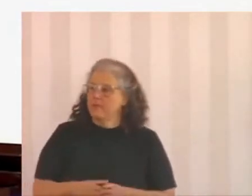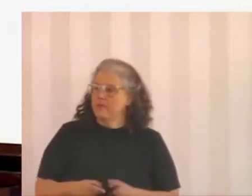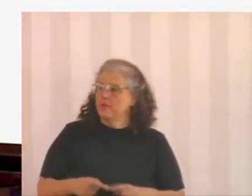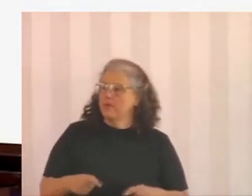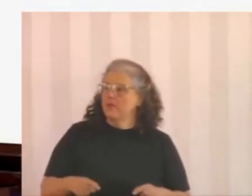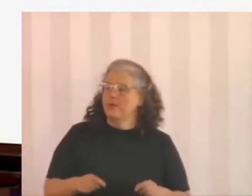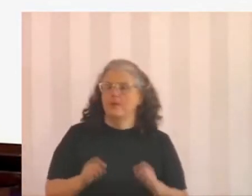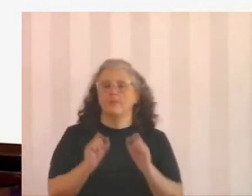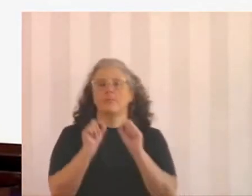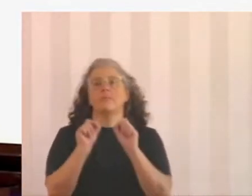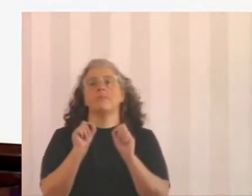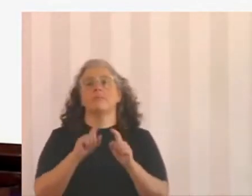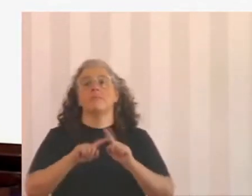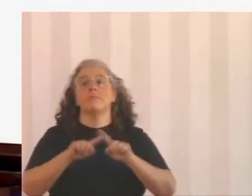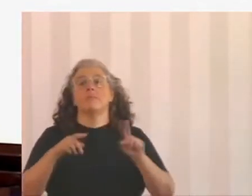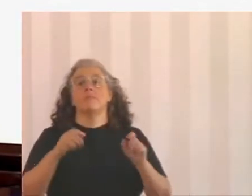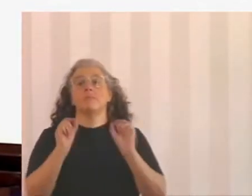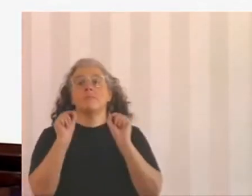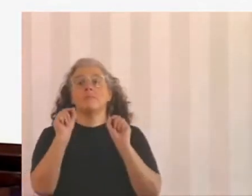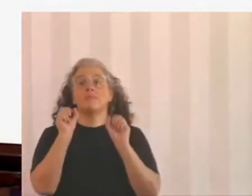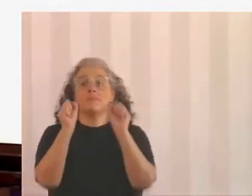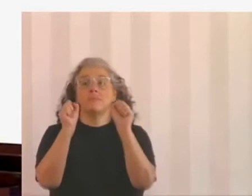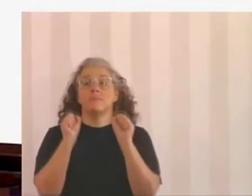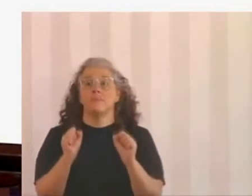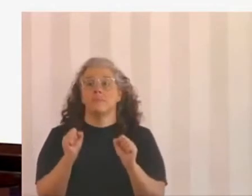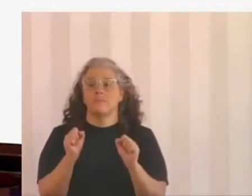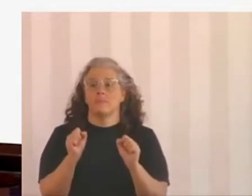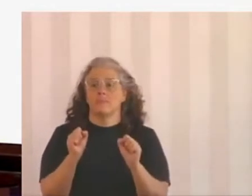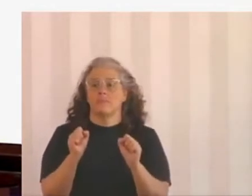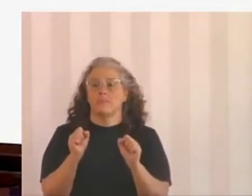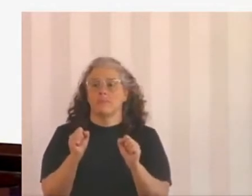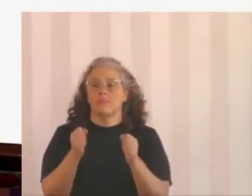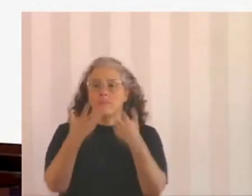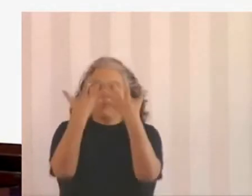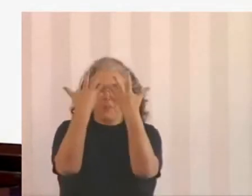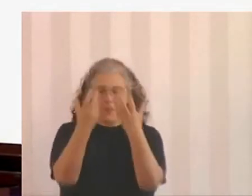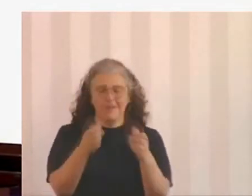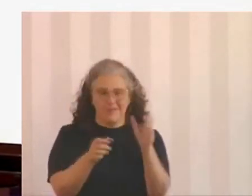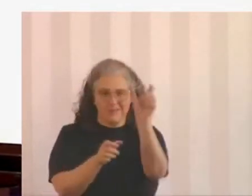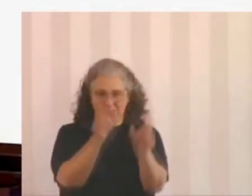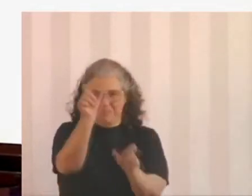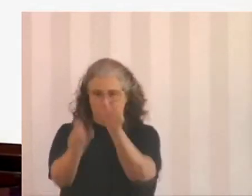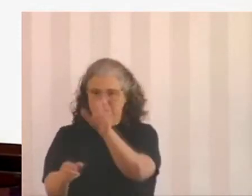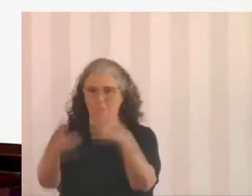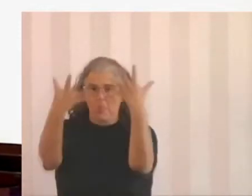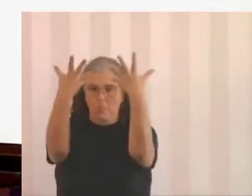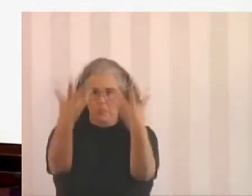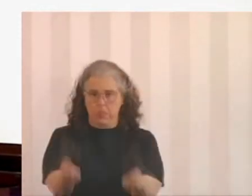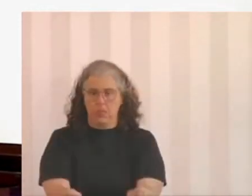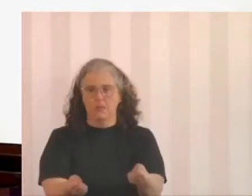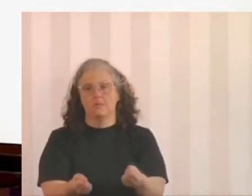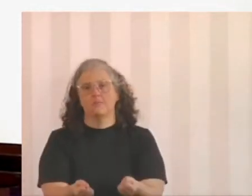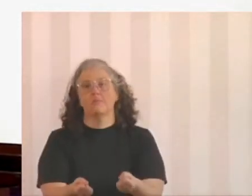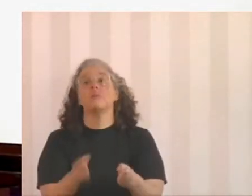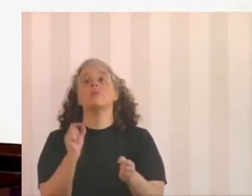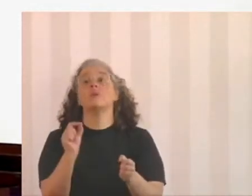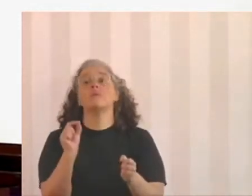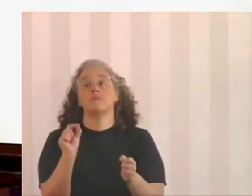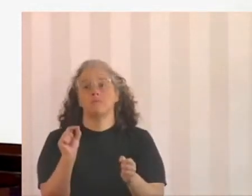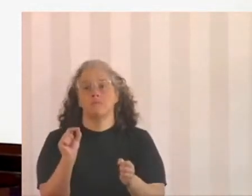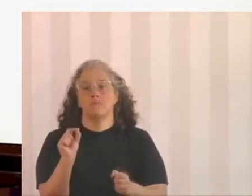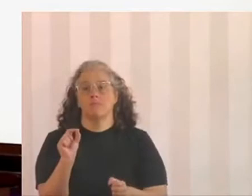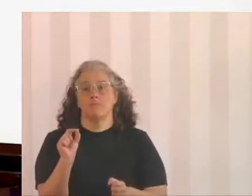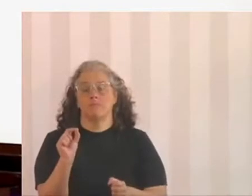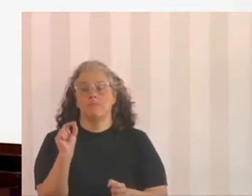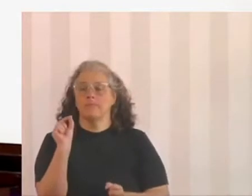Mas o que pode desmoronar os pilares constituídos nessa união.